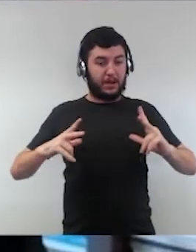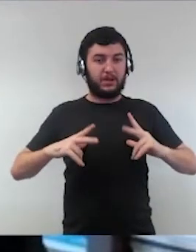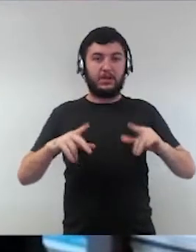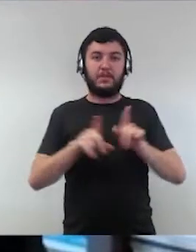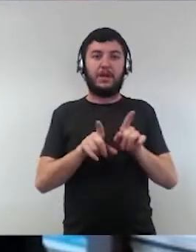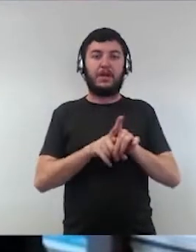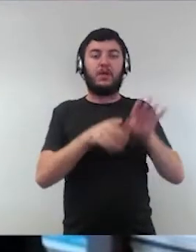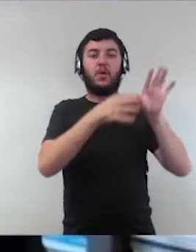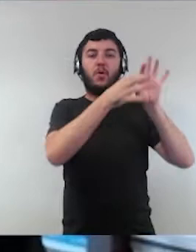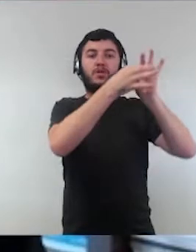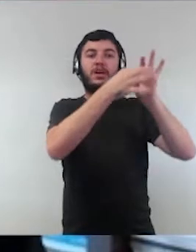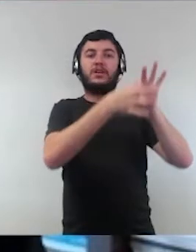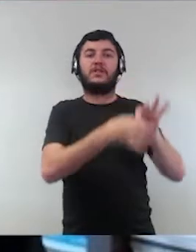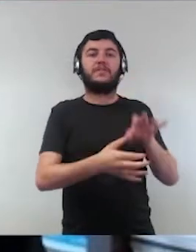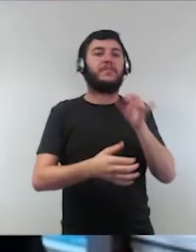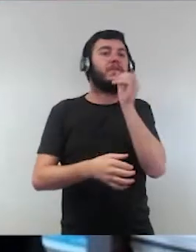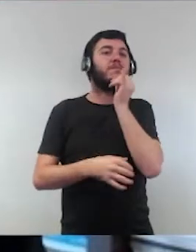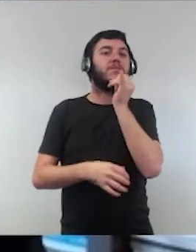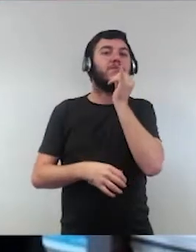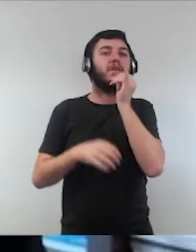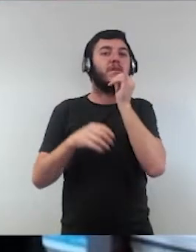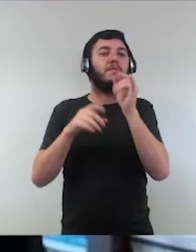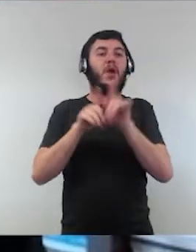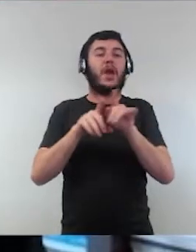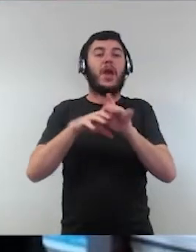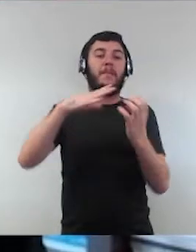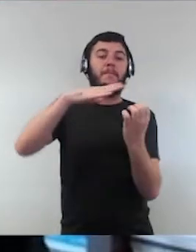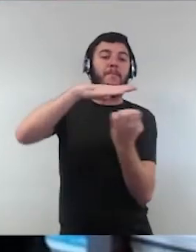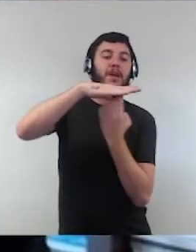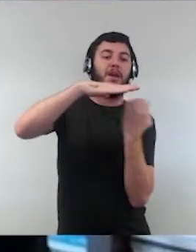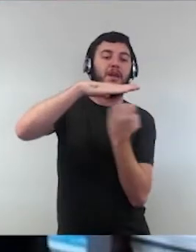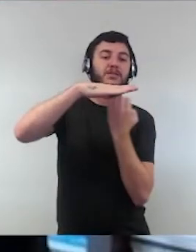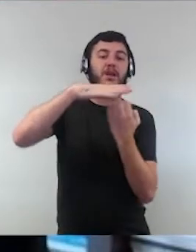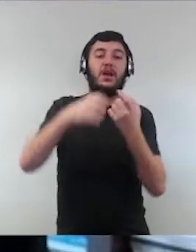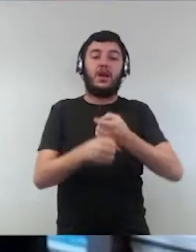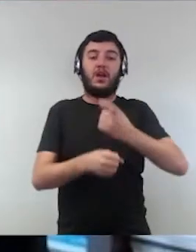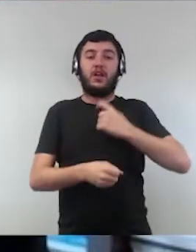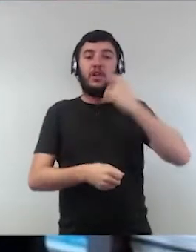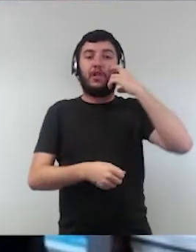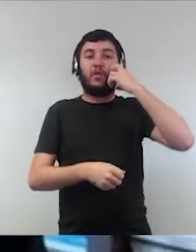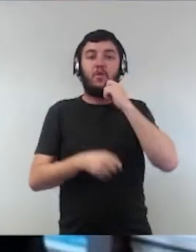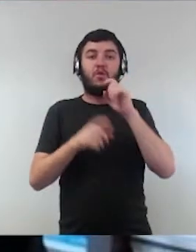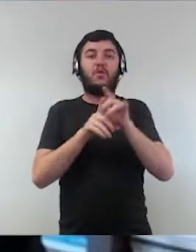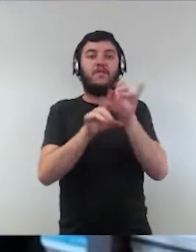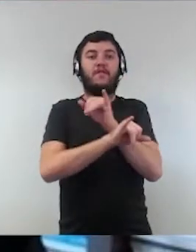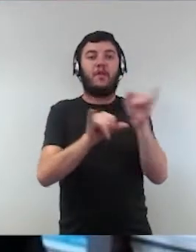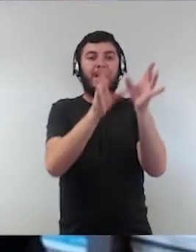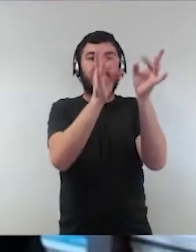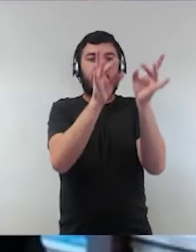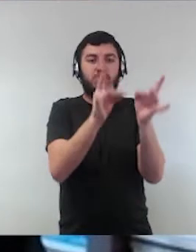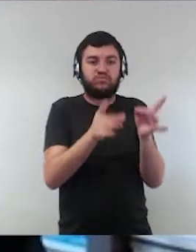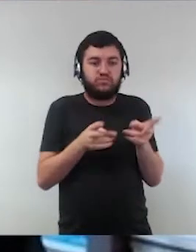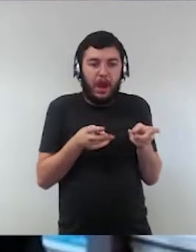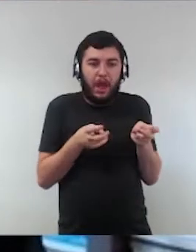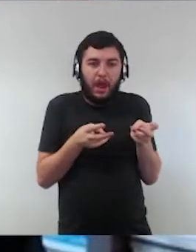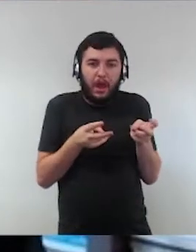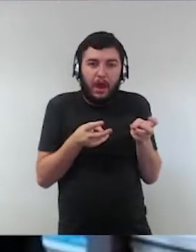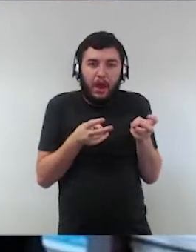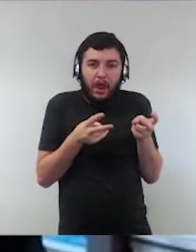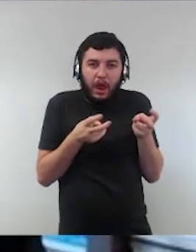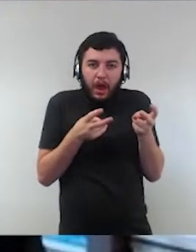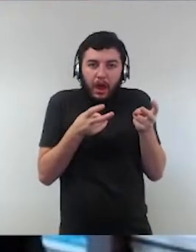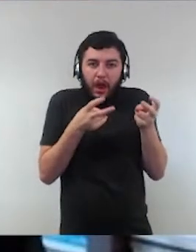de grandes empresas que extraem lucro da mineração desses dados e da formação de